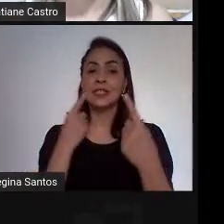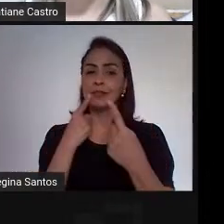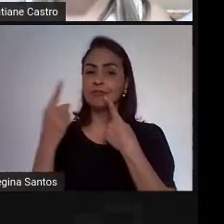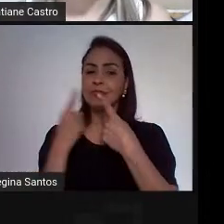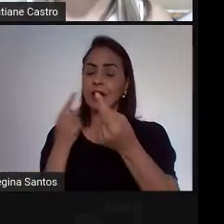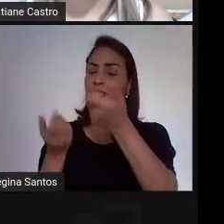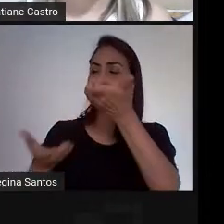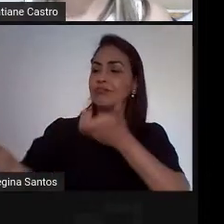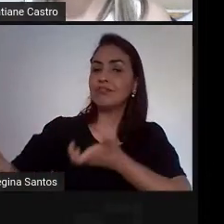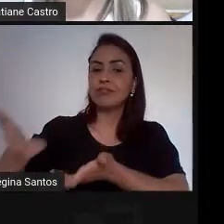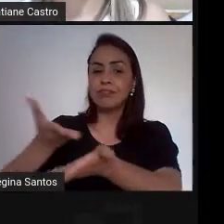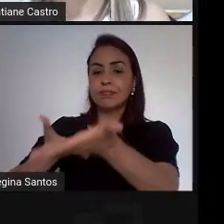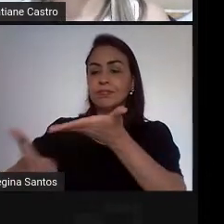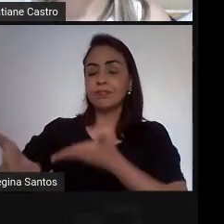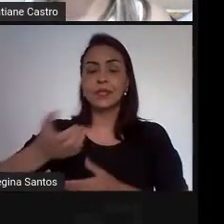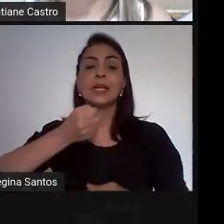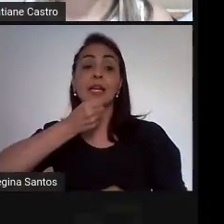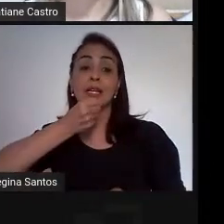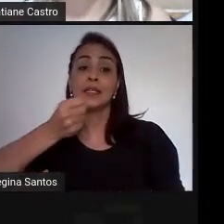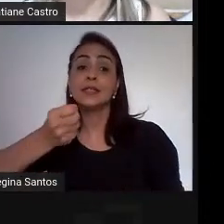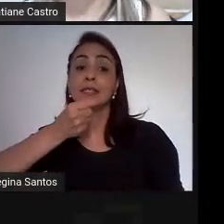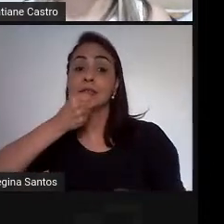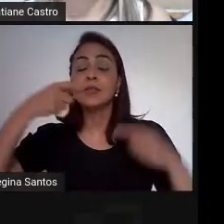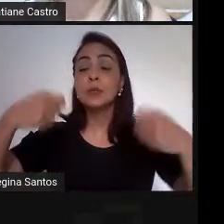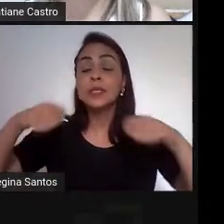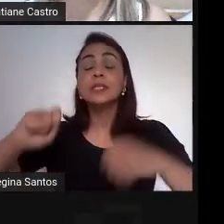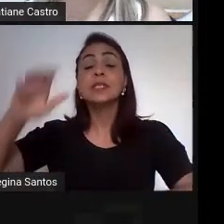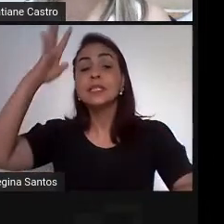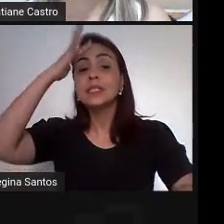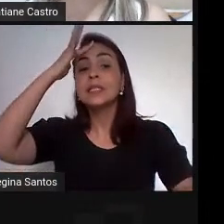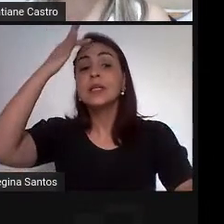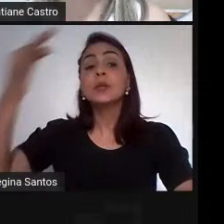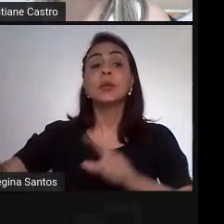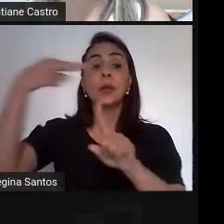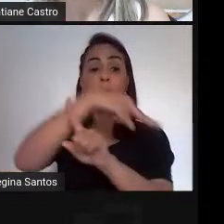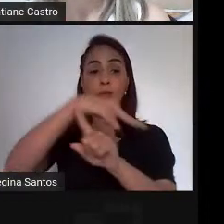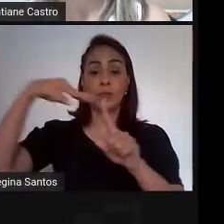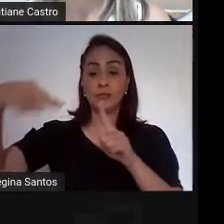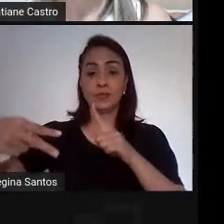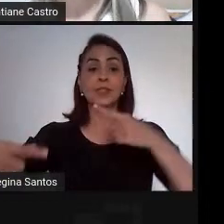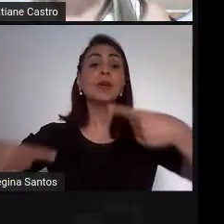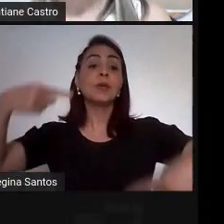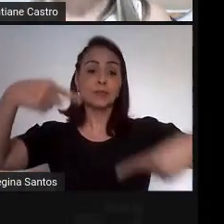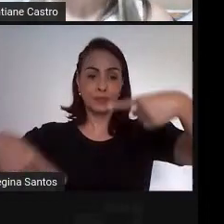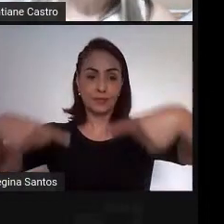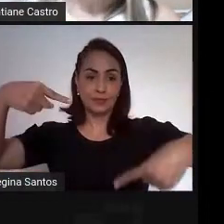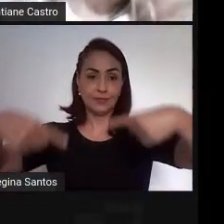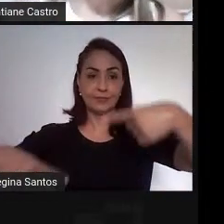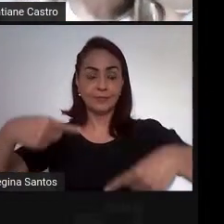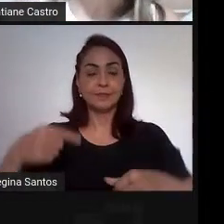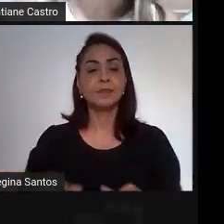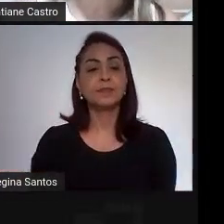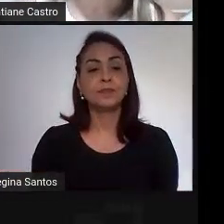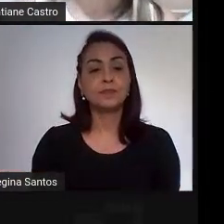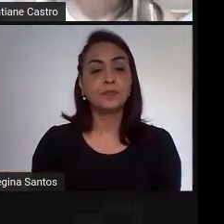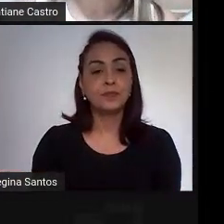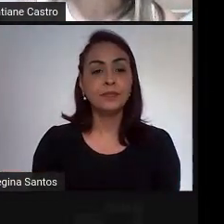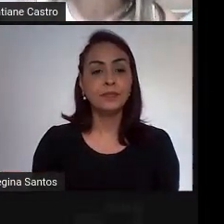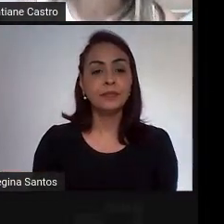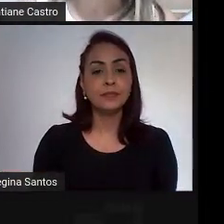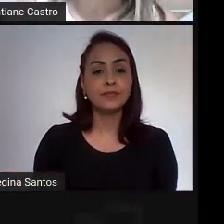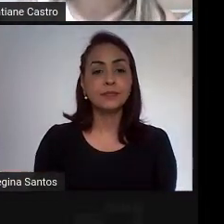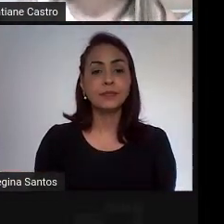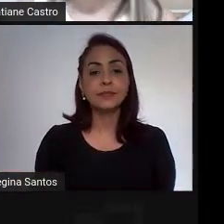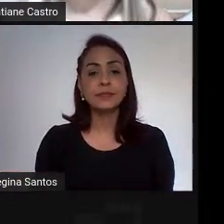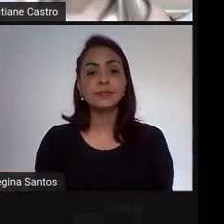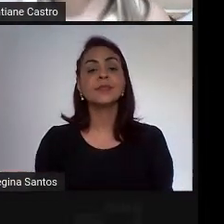que a entrevista precisa ser compreendida numa perspectiva discursiva. Então, pegando essas fontes